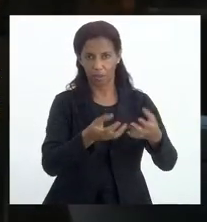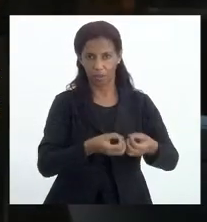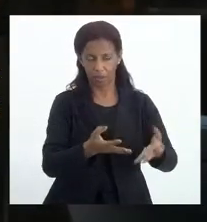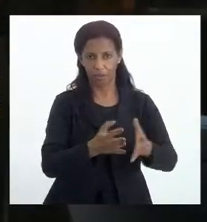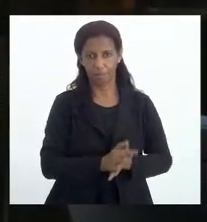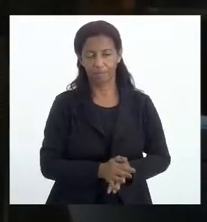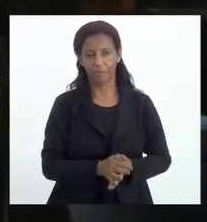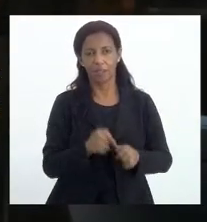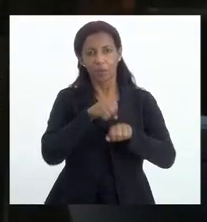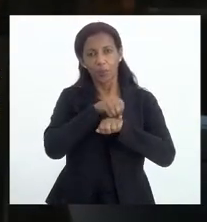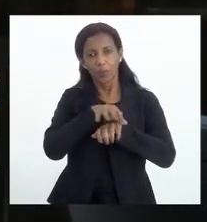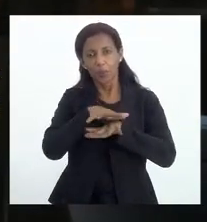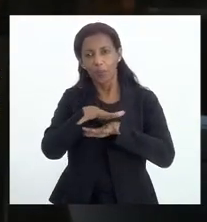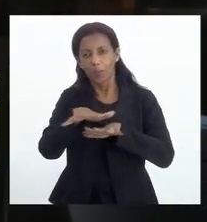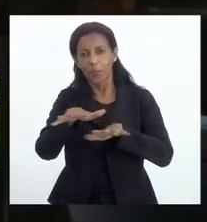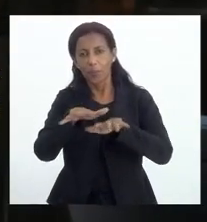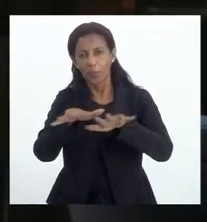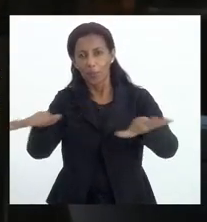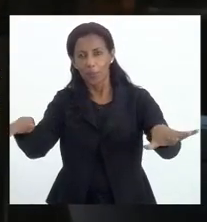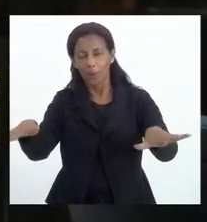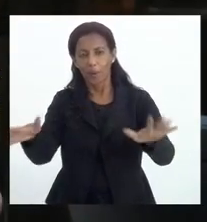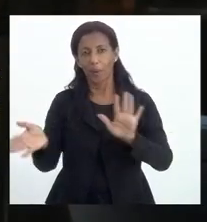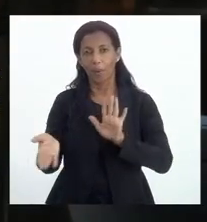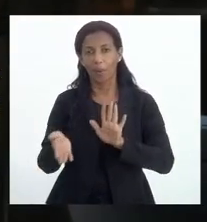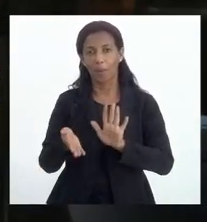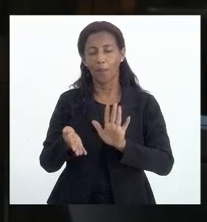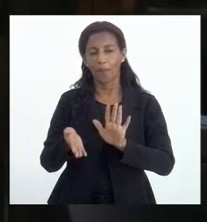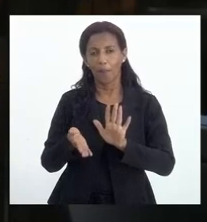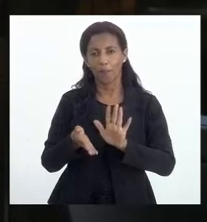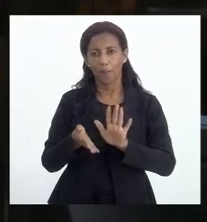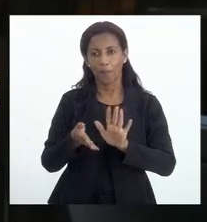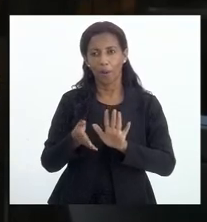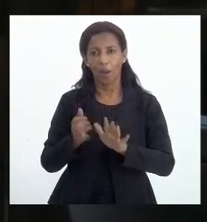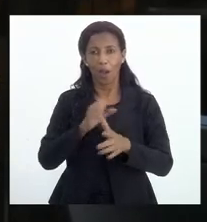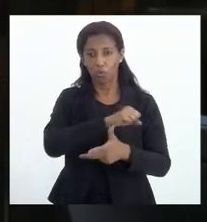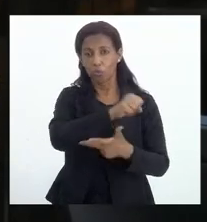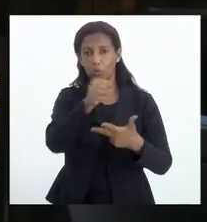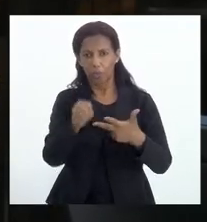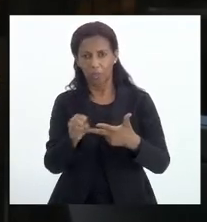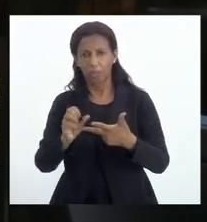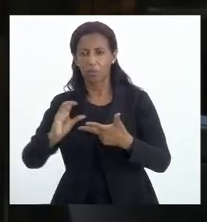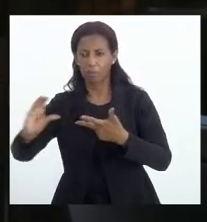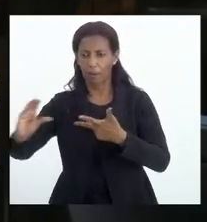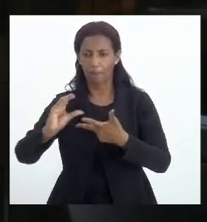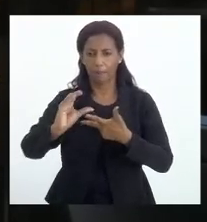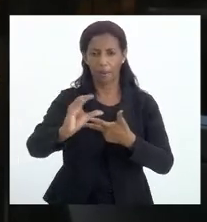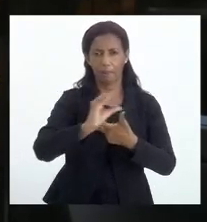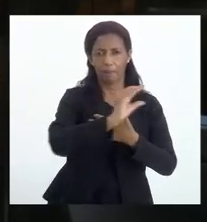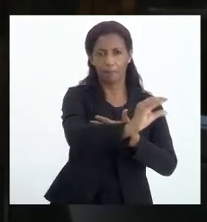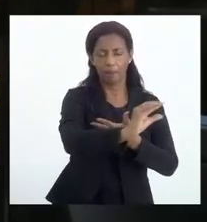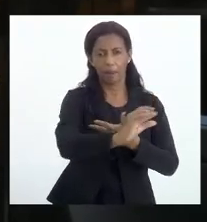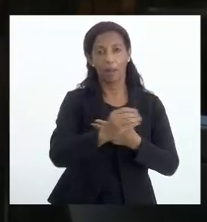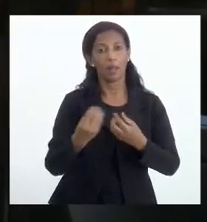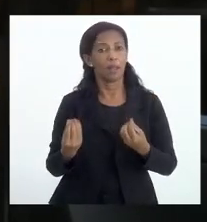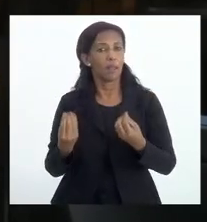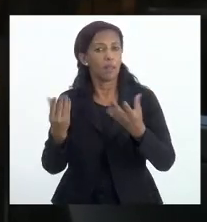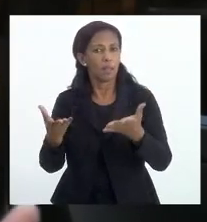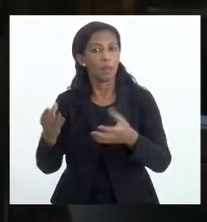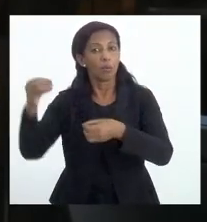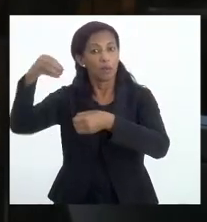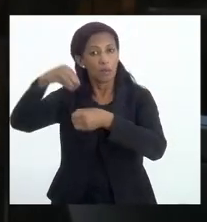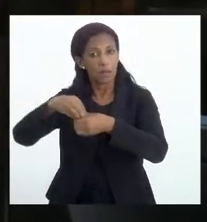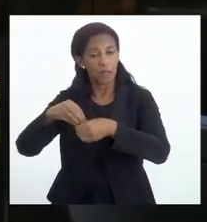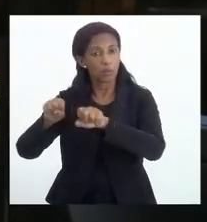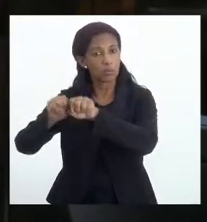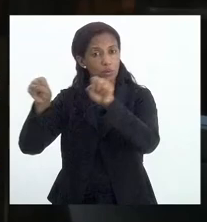e distribuímos em relação proporcionalmente aos poderes, e demos a disponibilidade dentro do